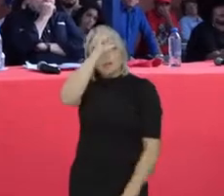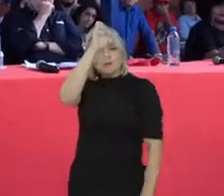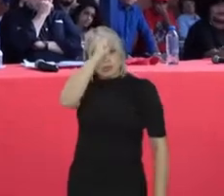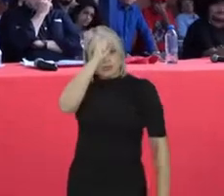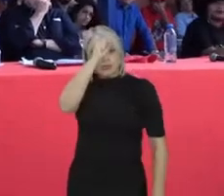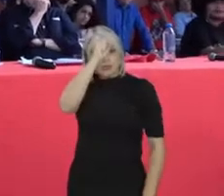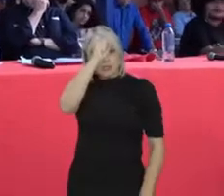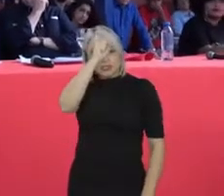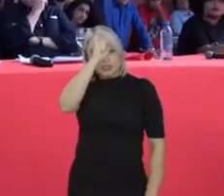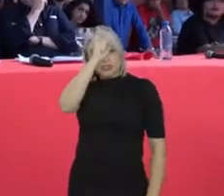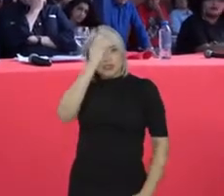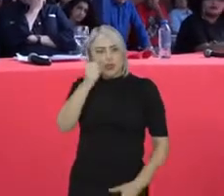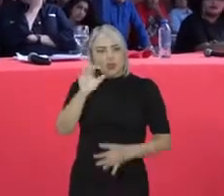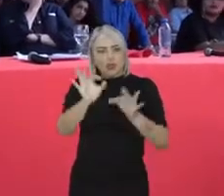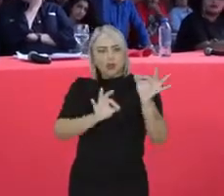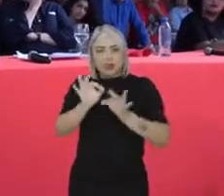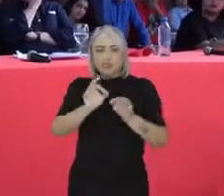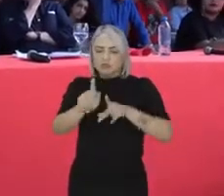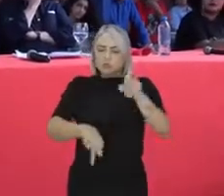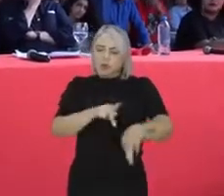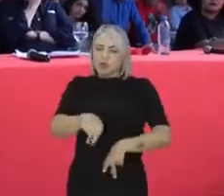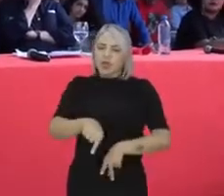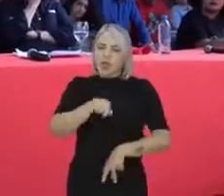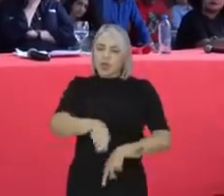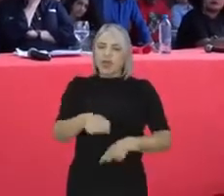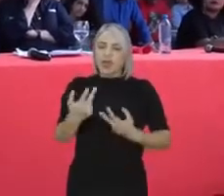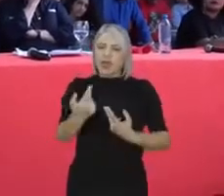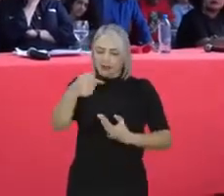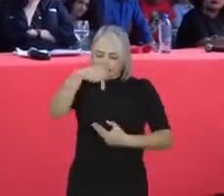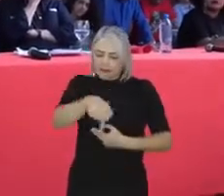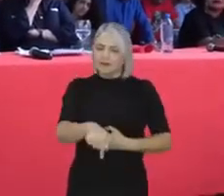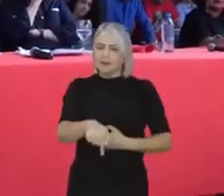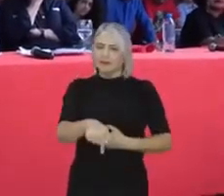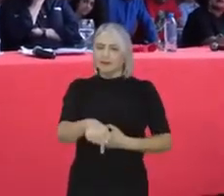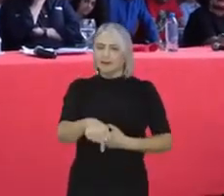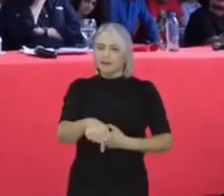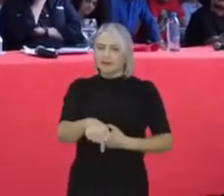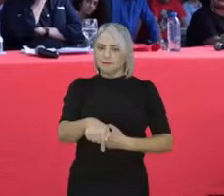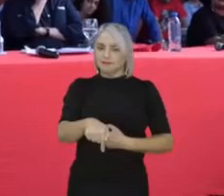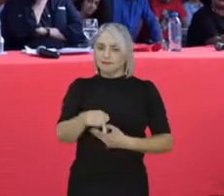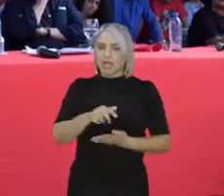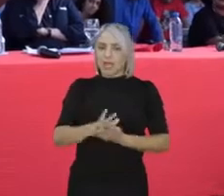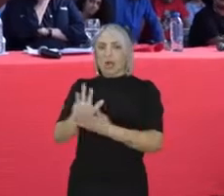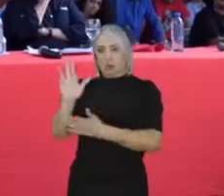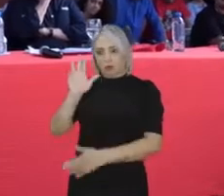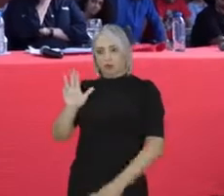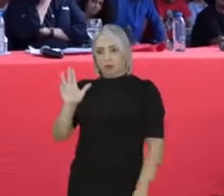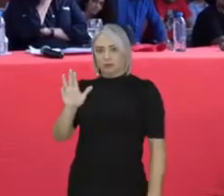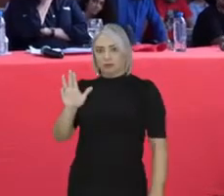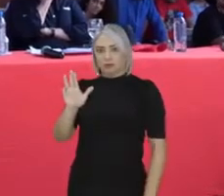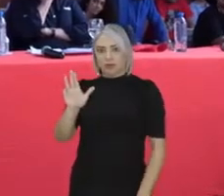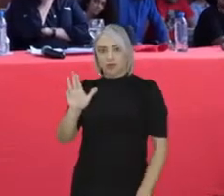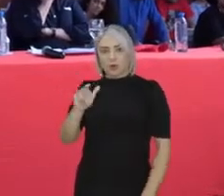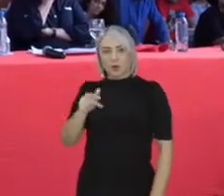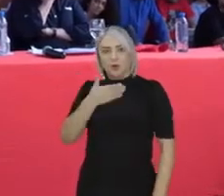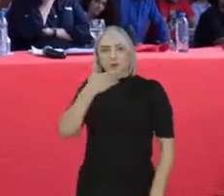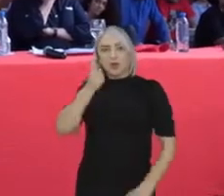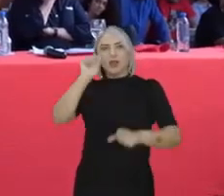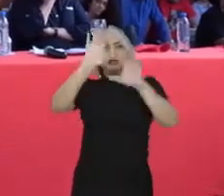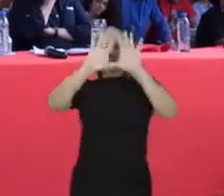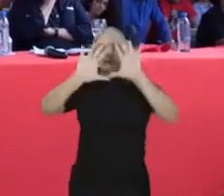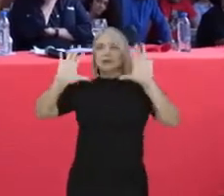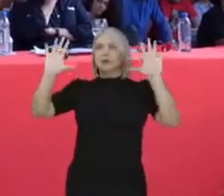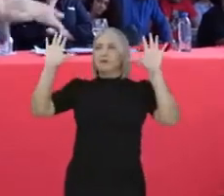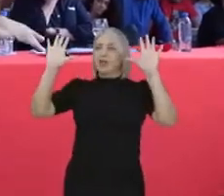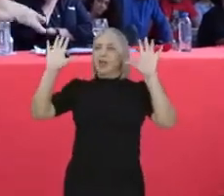organização popular como aqui. Não é à toa, Lula, que o melhor céu da cidade foi construído aqui, foi